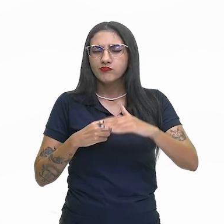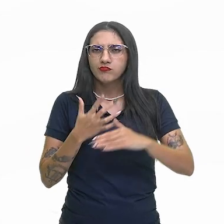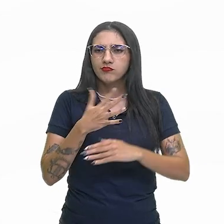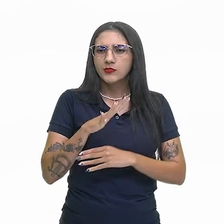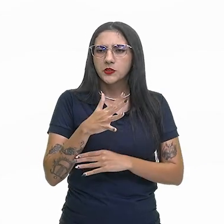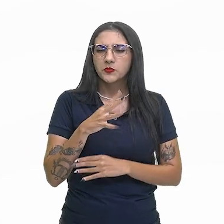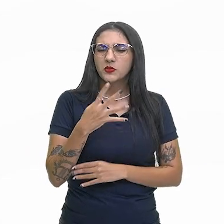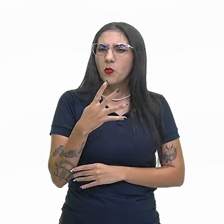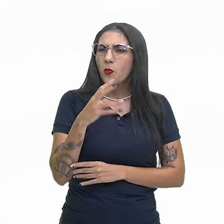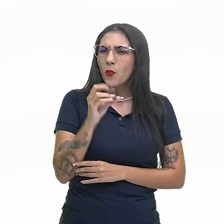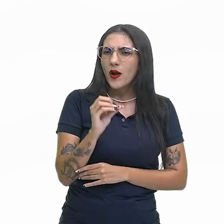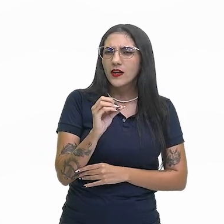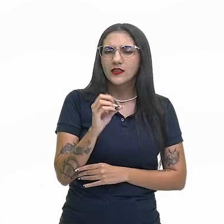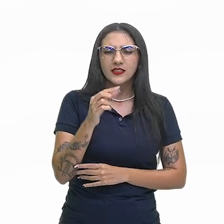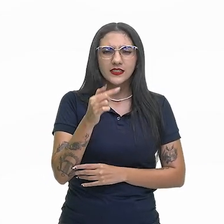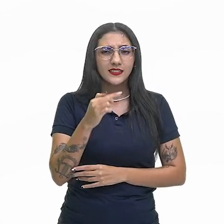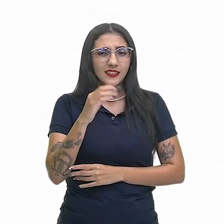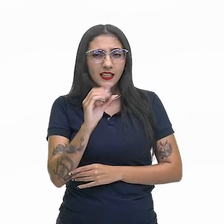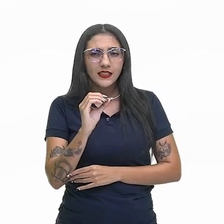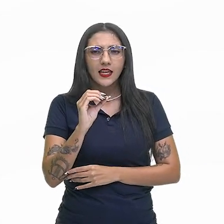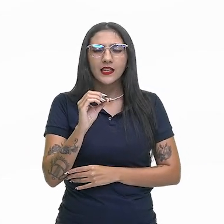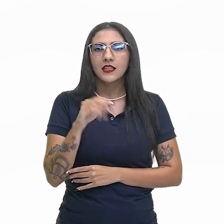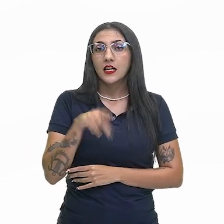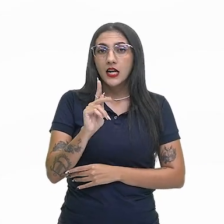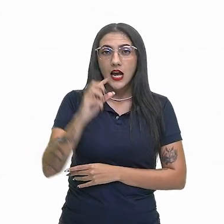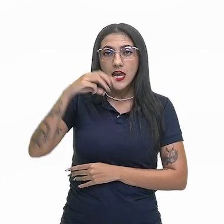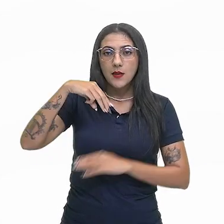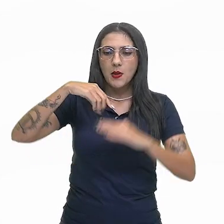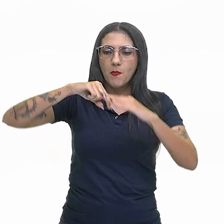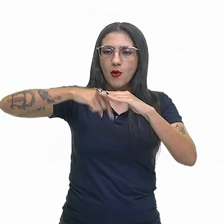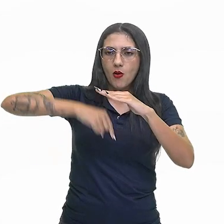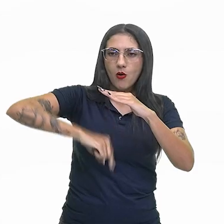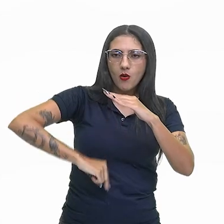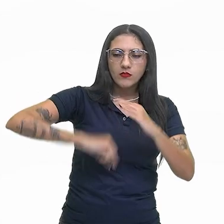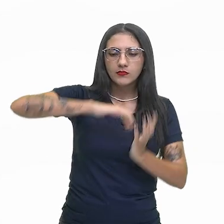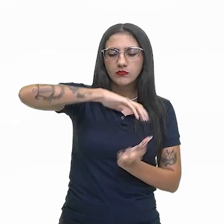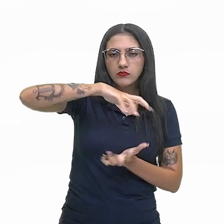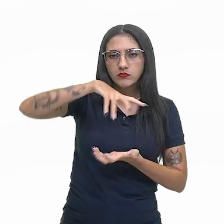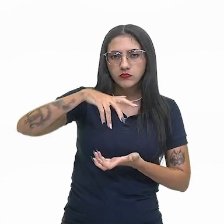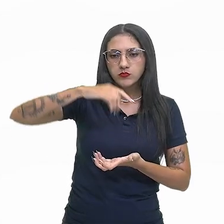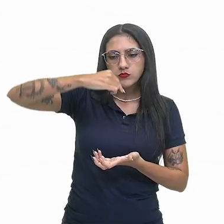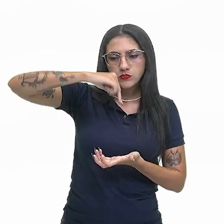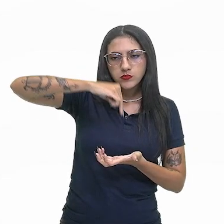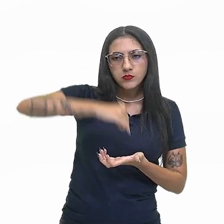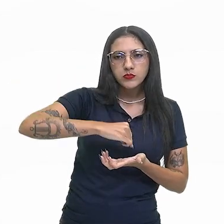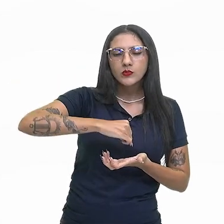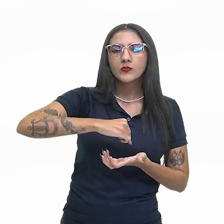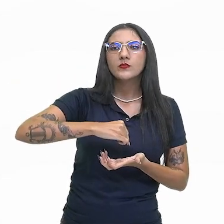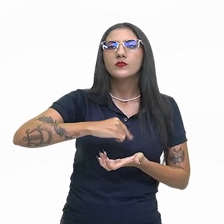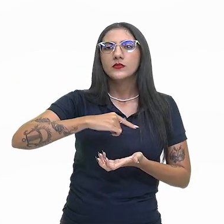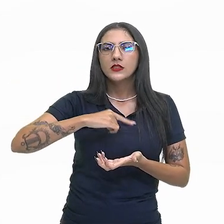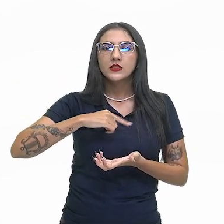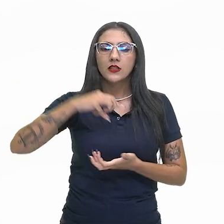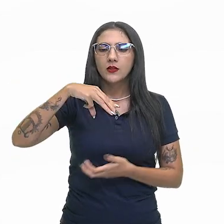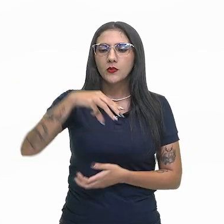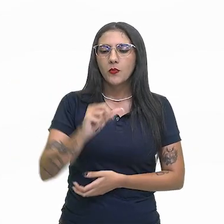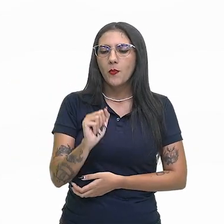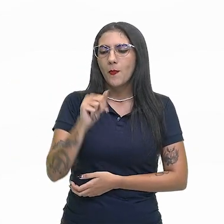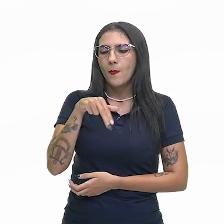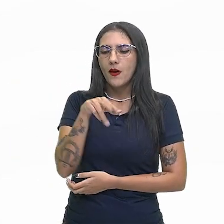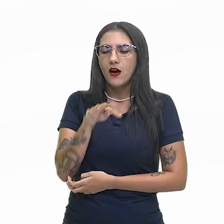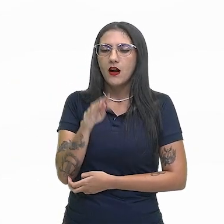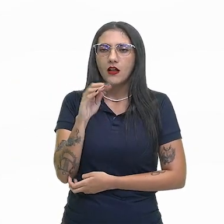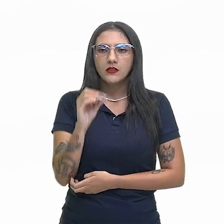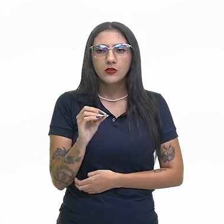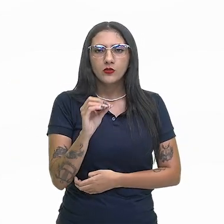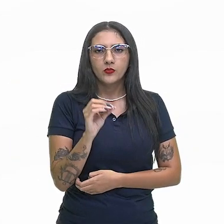40, 70 quilômetros aí de profundidade, nós vamos ter, como nós vamos ver na próxima tela, o manto. O manto vai ser